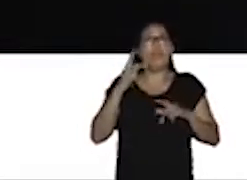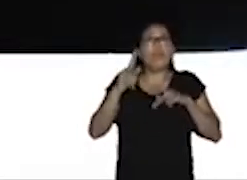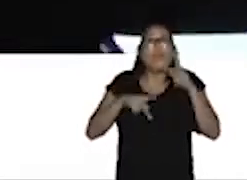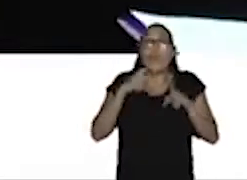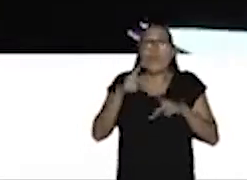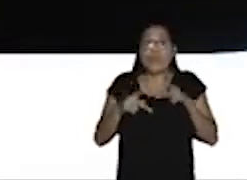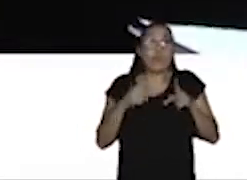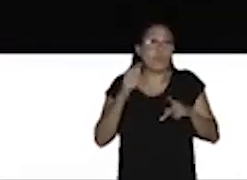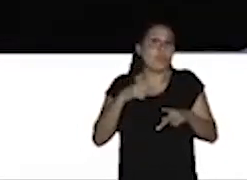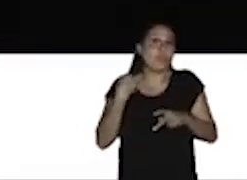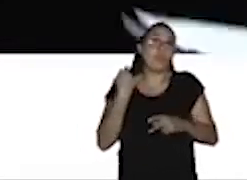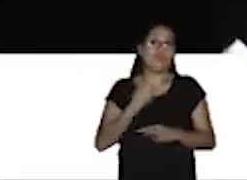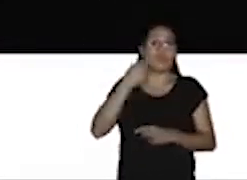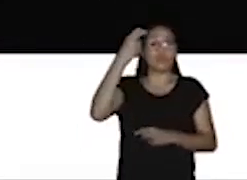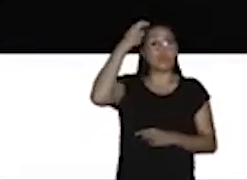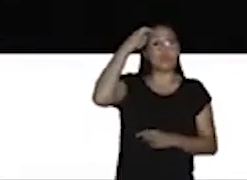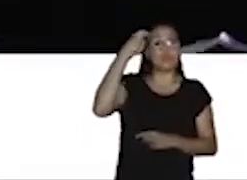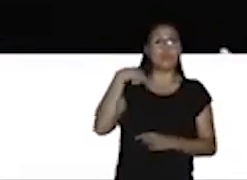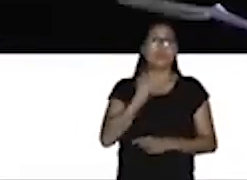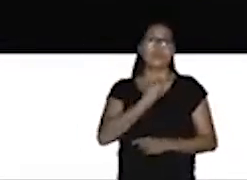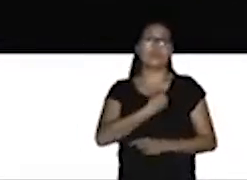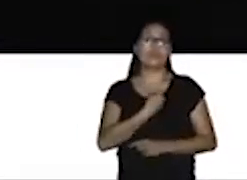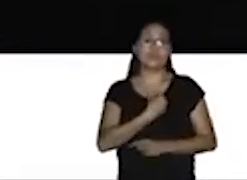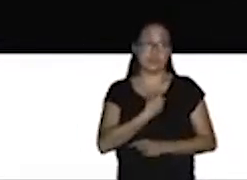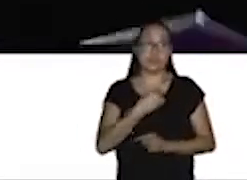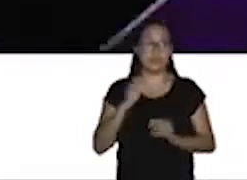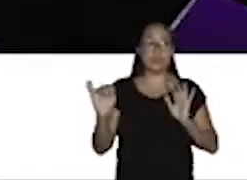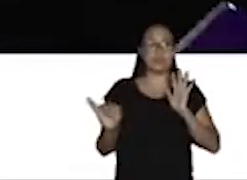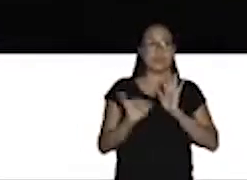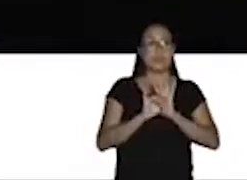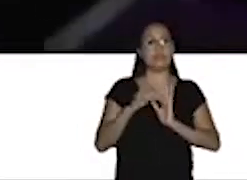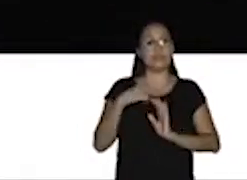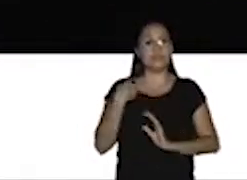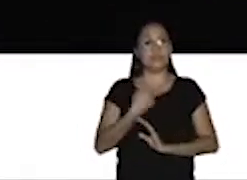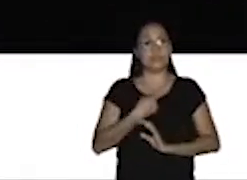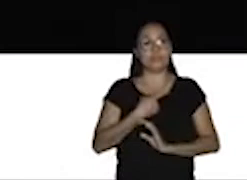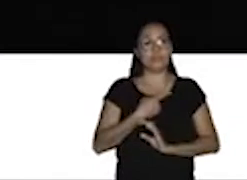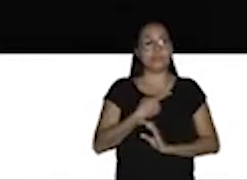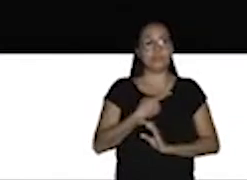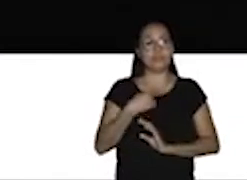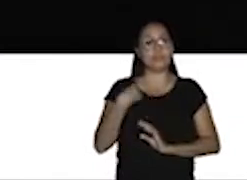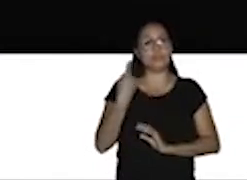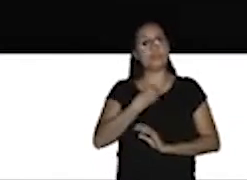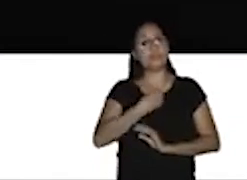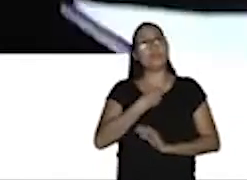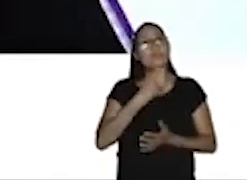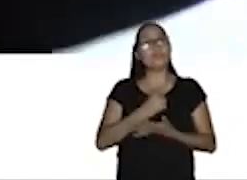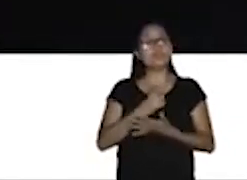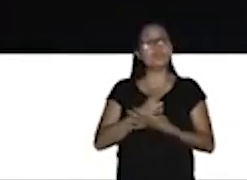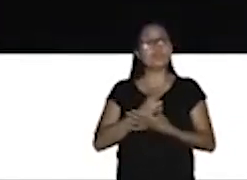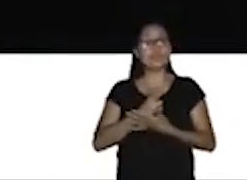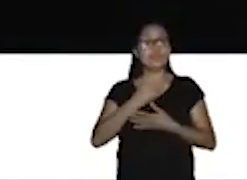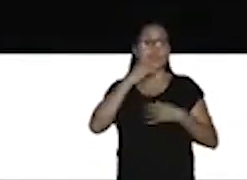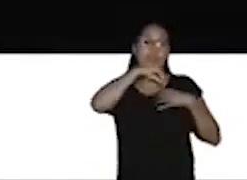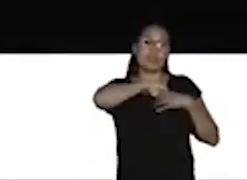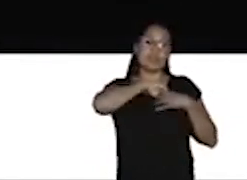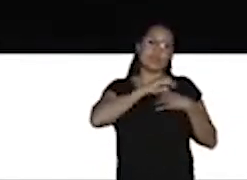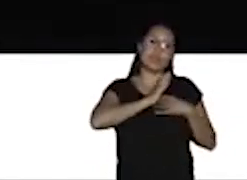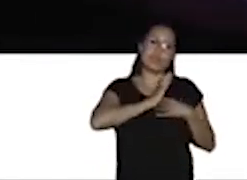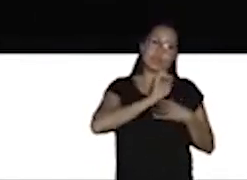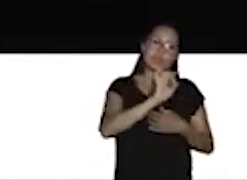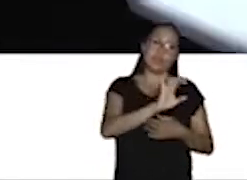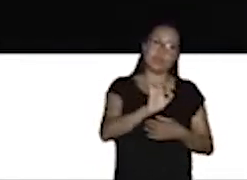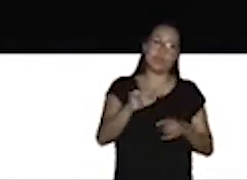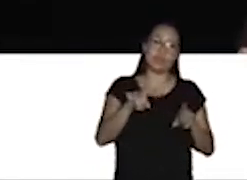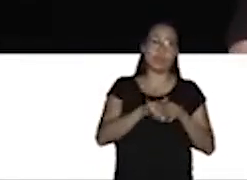é a nossa, né? É a nossa vida, é a nossa identidade. Né? E que Blau Nunes viva sempre no coração e na mente de todo mundo,